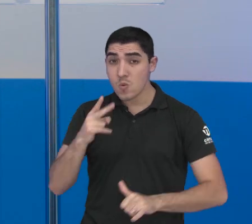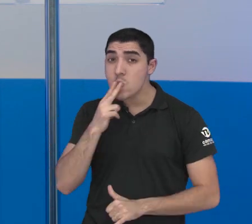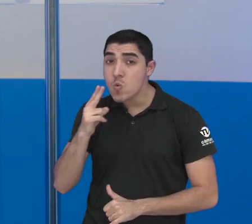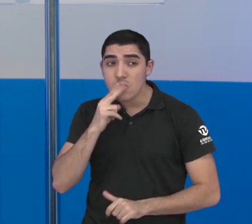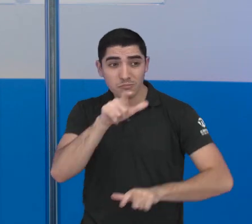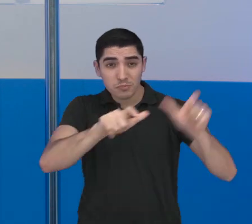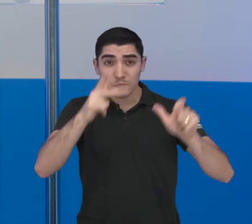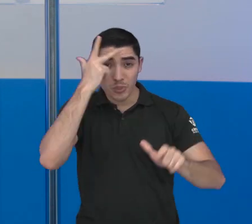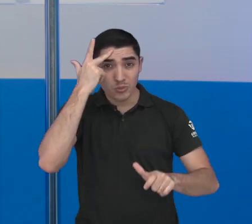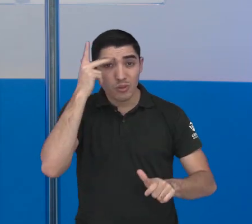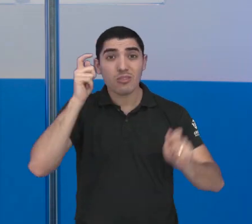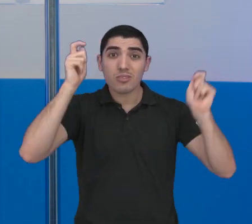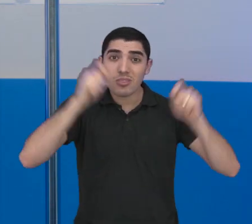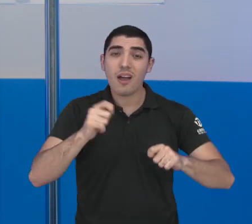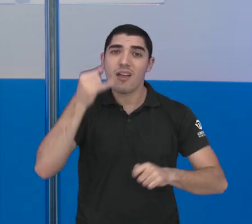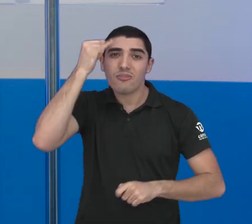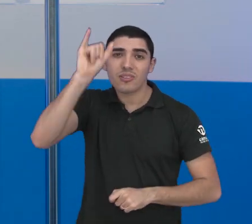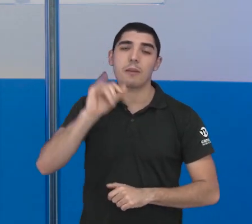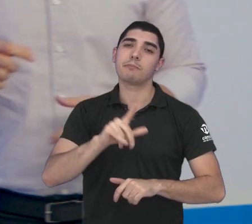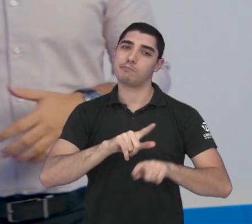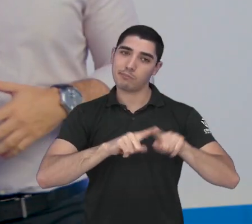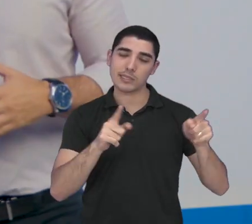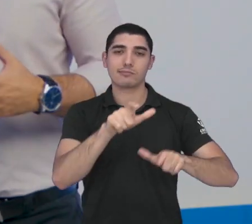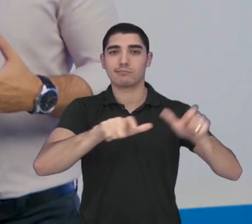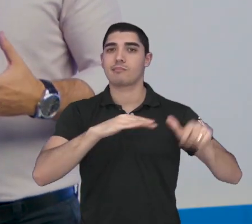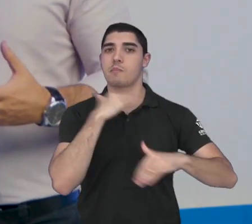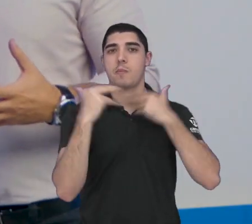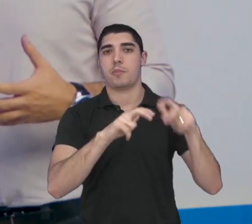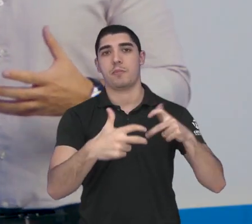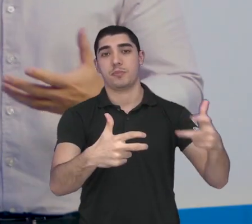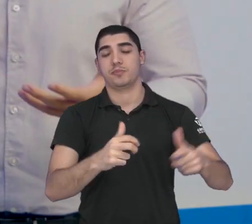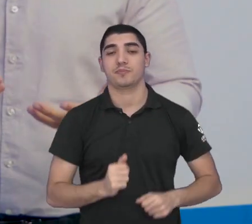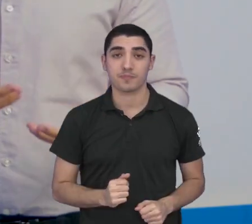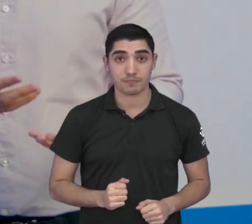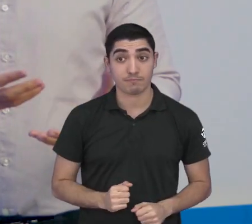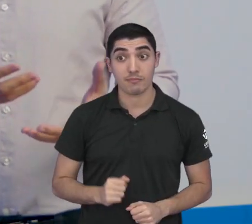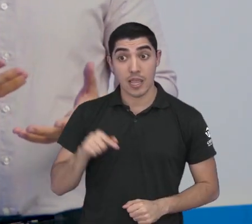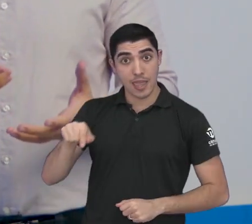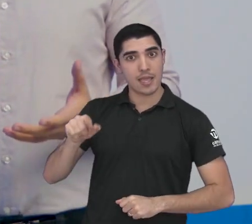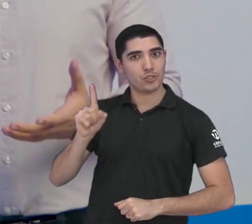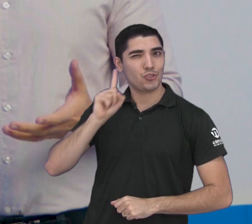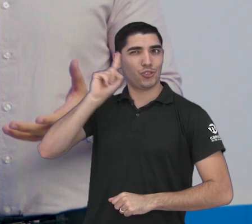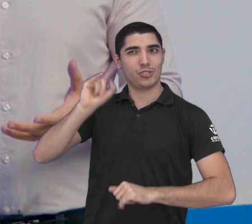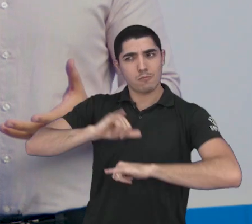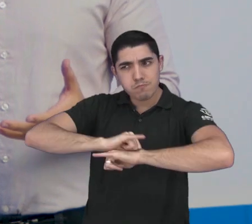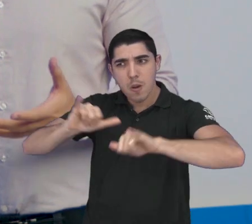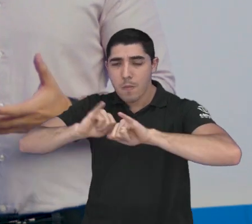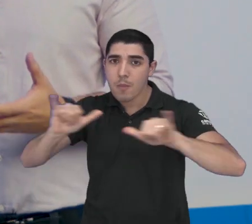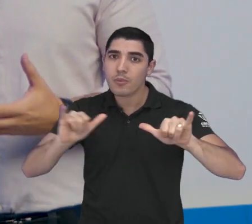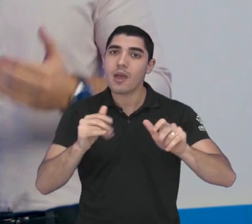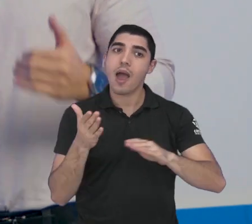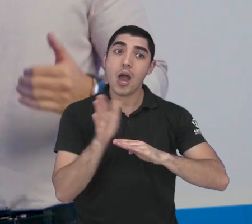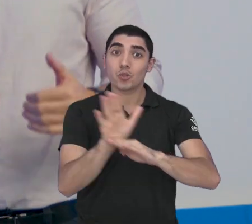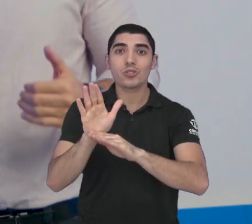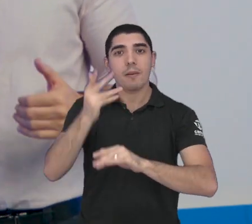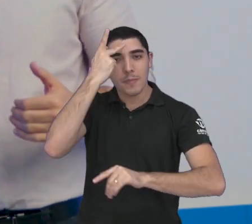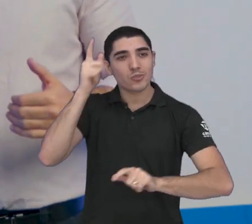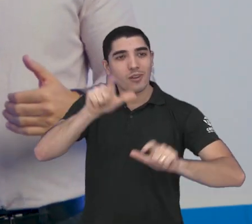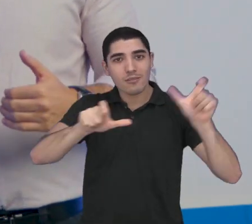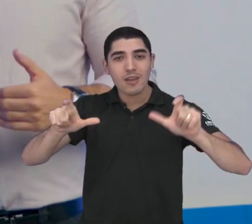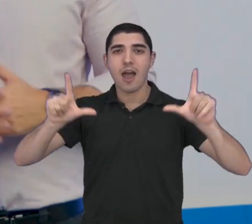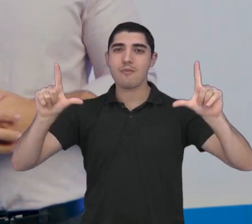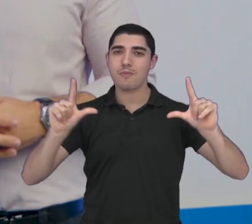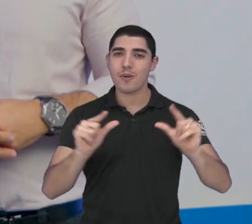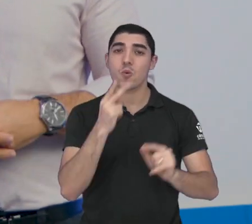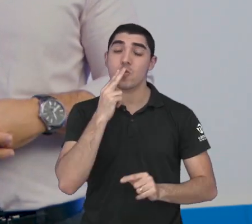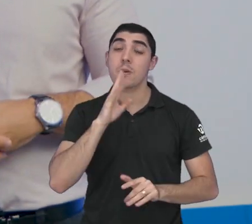causas de morte evitáveis no mundo. Leis e campanhas como essa têm ajudado a diminuir o consumo do tabaco, que vem caindo,